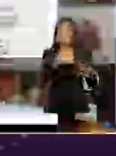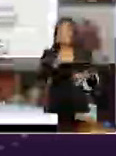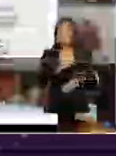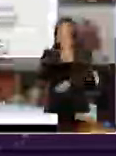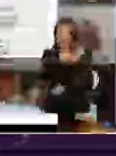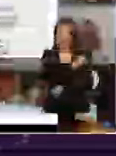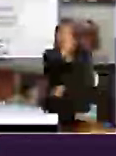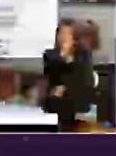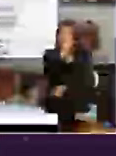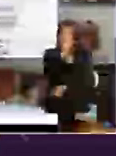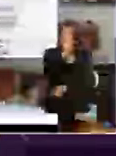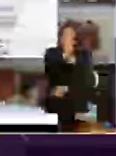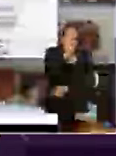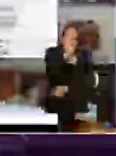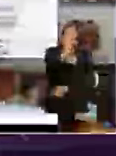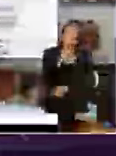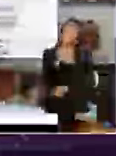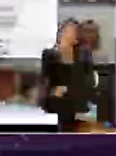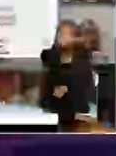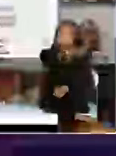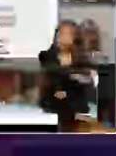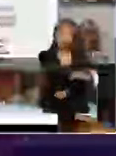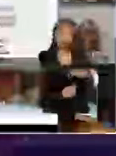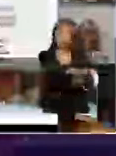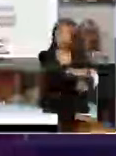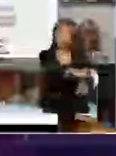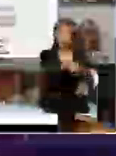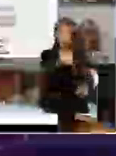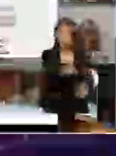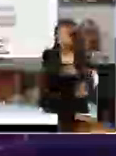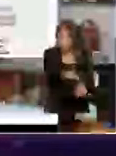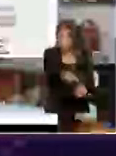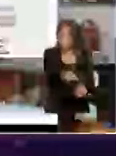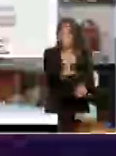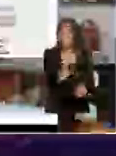e, principalmente, ela foi relegada a uma condição de